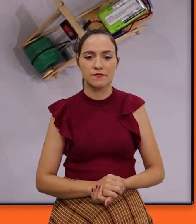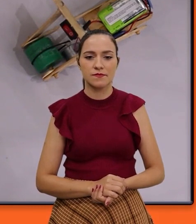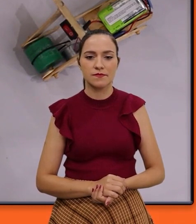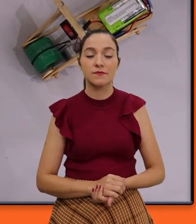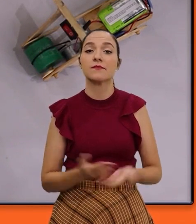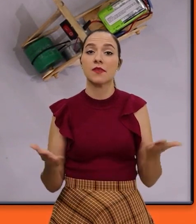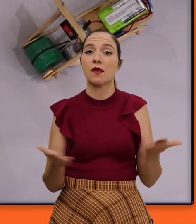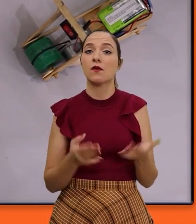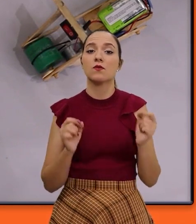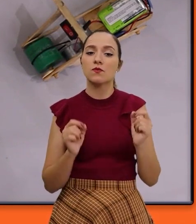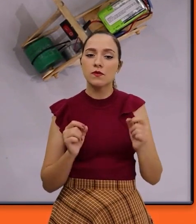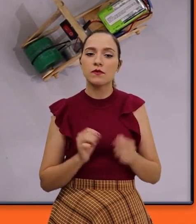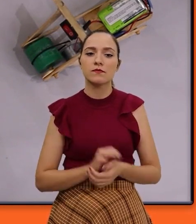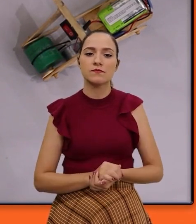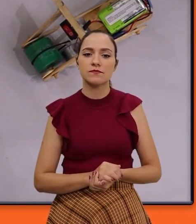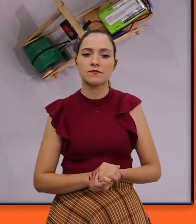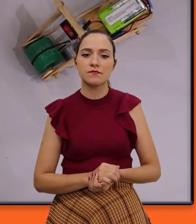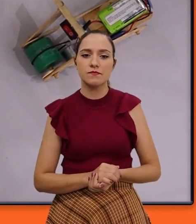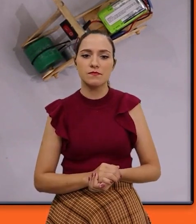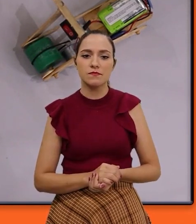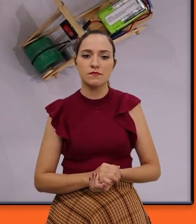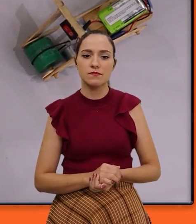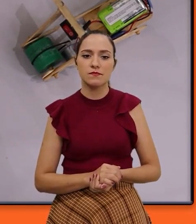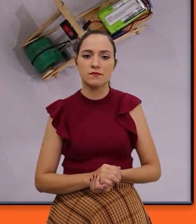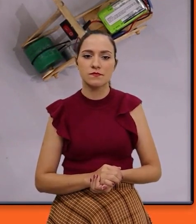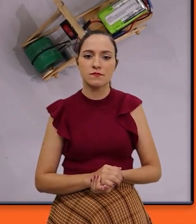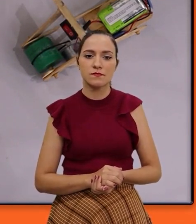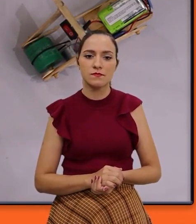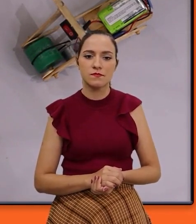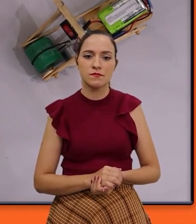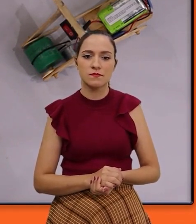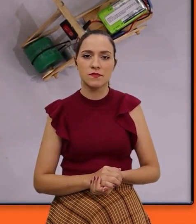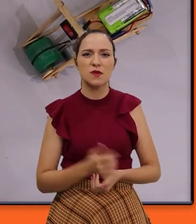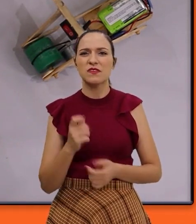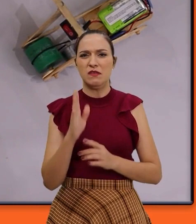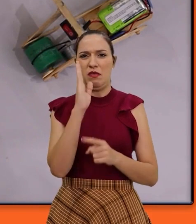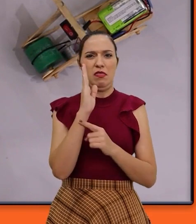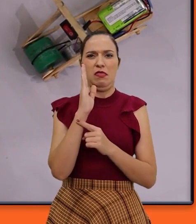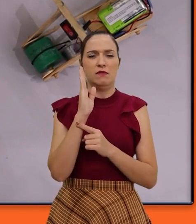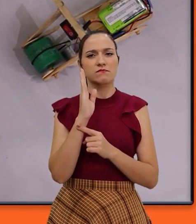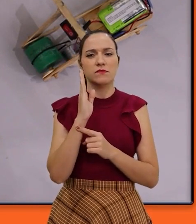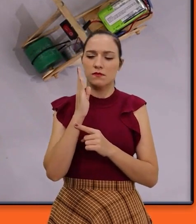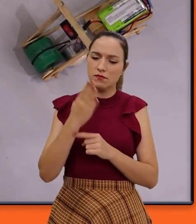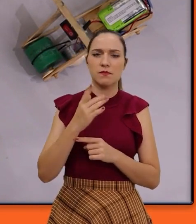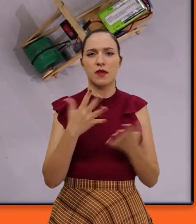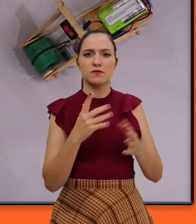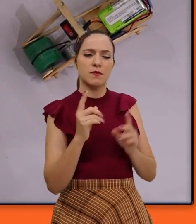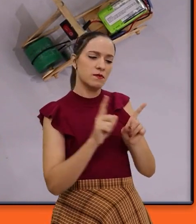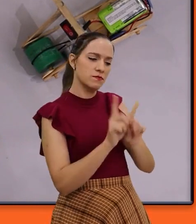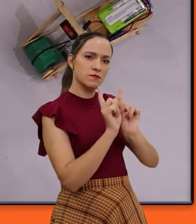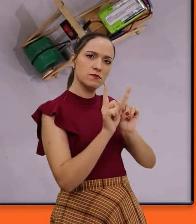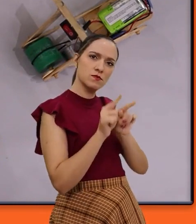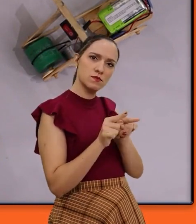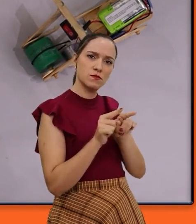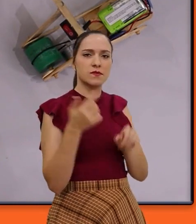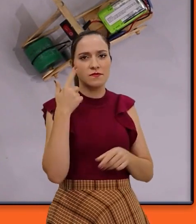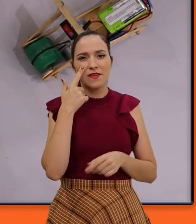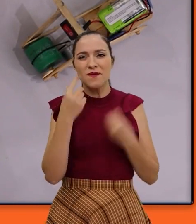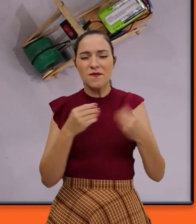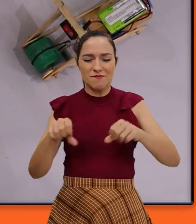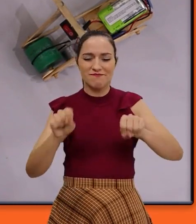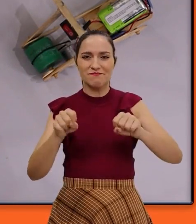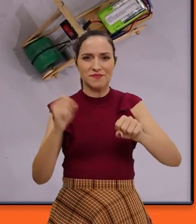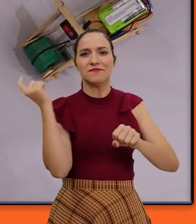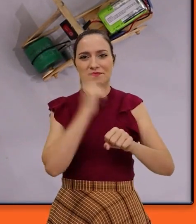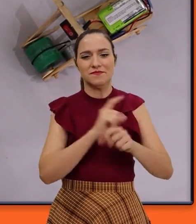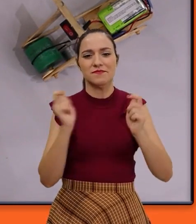Bom, agora aqui nós vamos ter que ajustar, não precisa ficar muito reto, né, perpendicular ao chassi, mas a